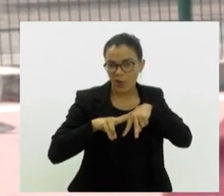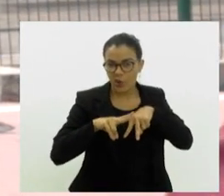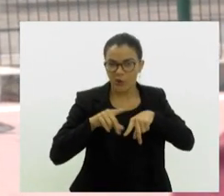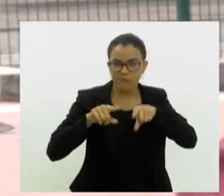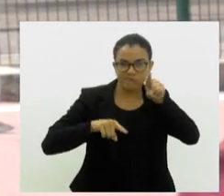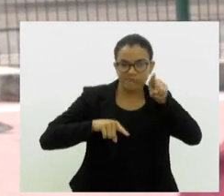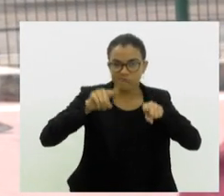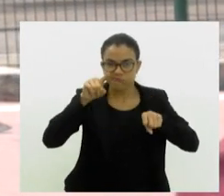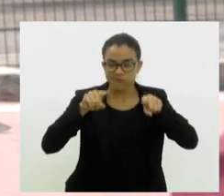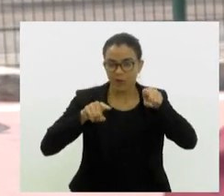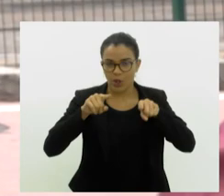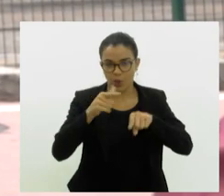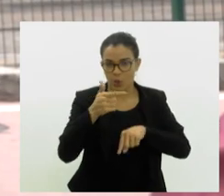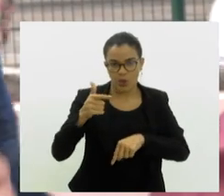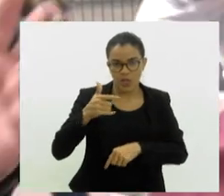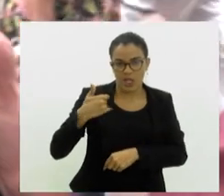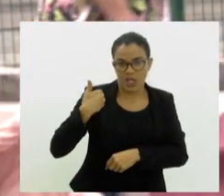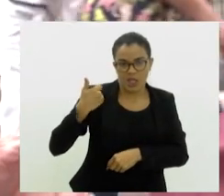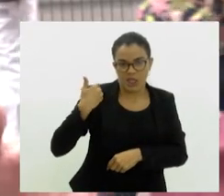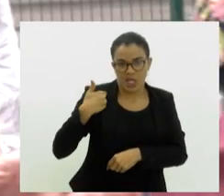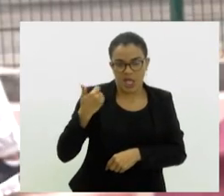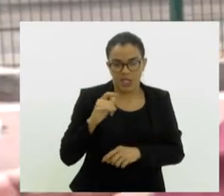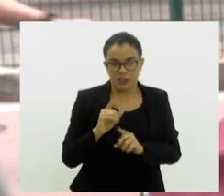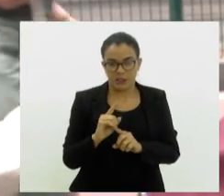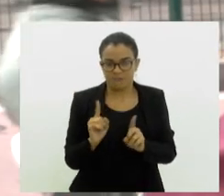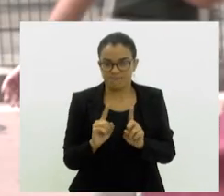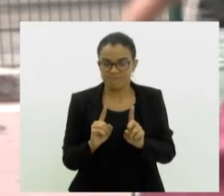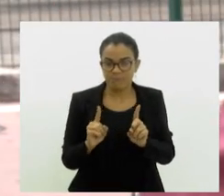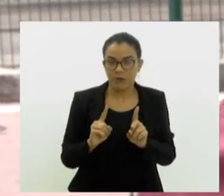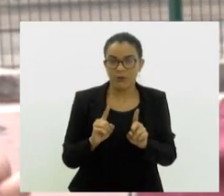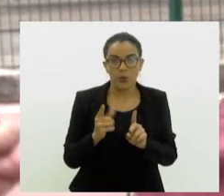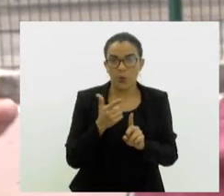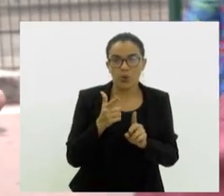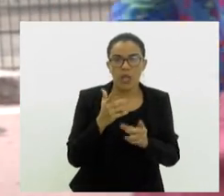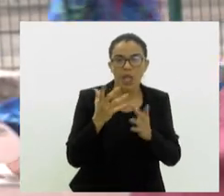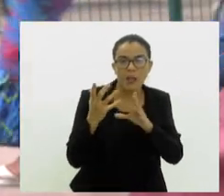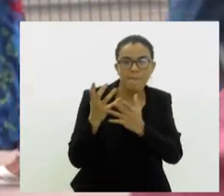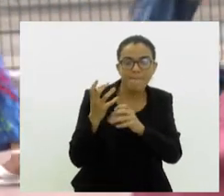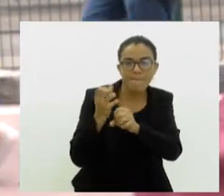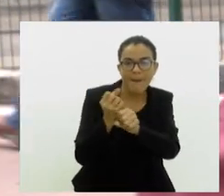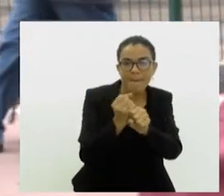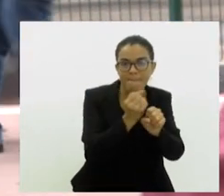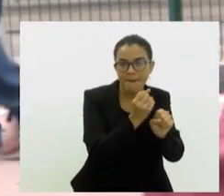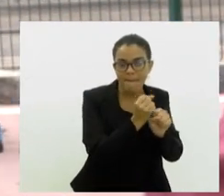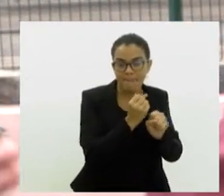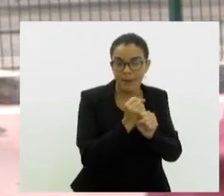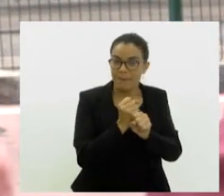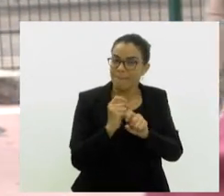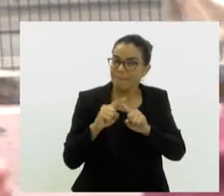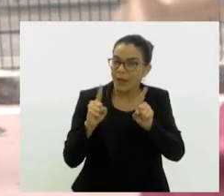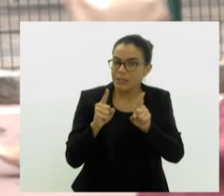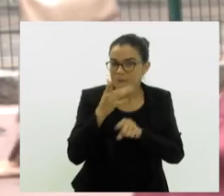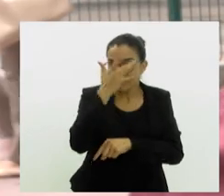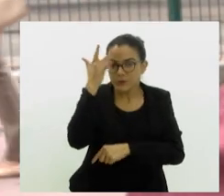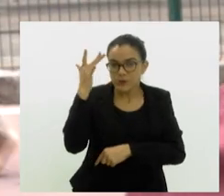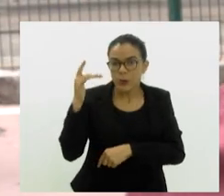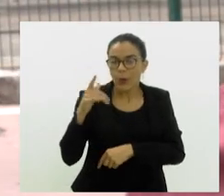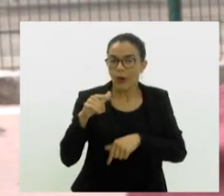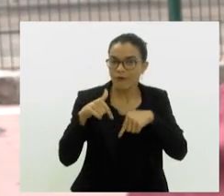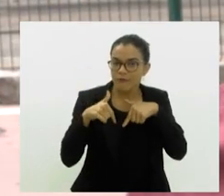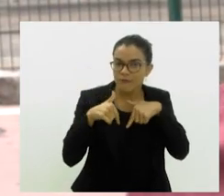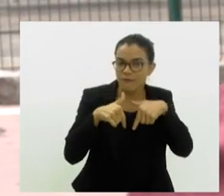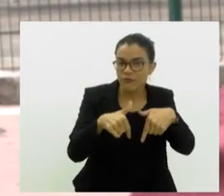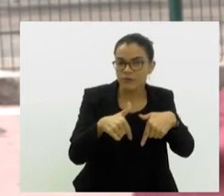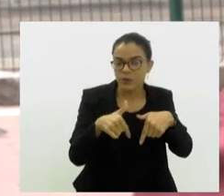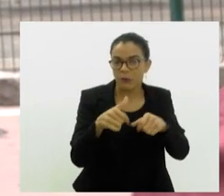verdade, não existe uma faixa etária específica, na verdade, a gente não tem esses dados. Mas é bem típico de pessoas que exercem uma mesma função